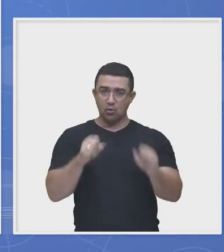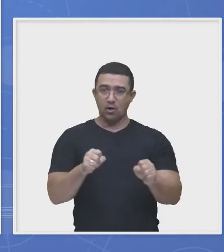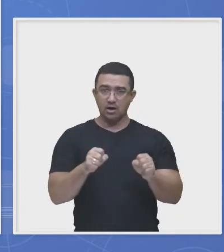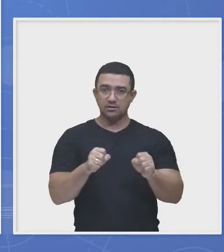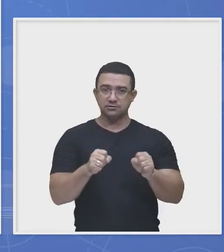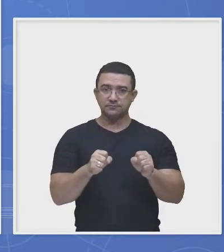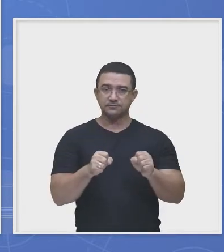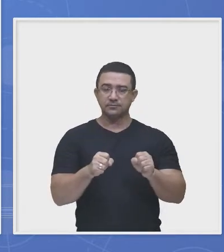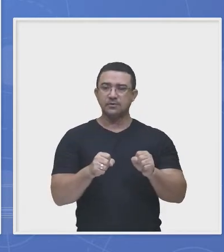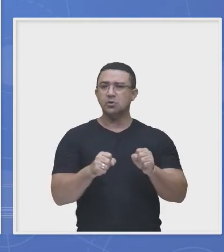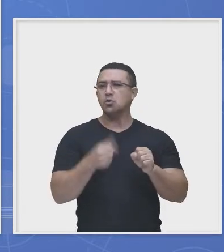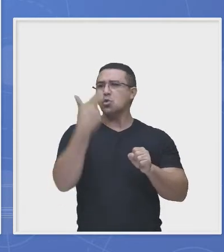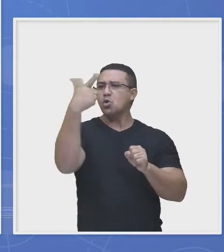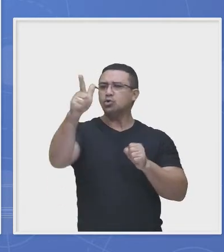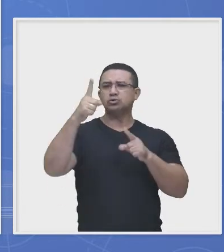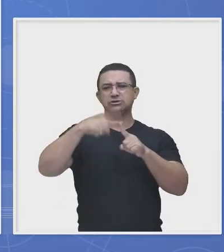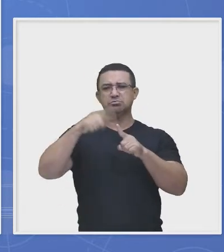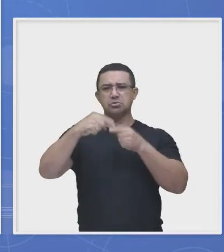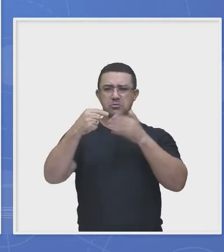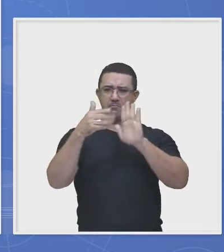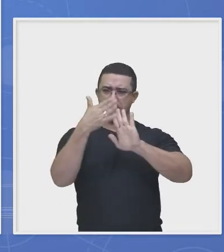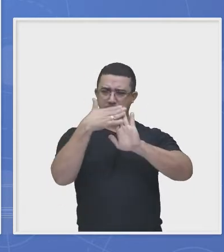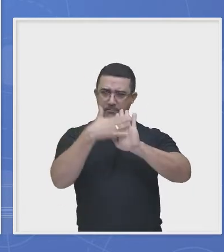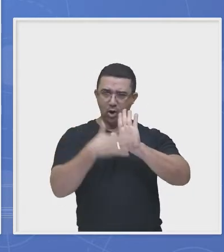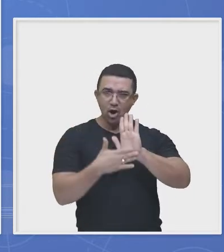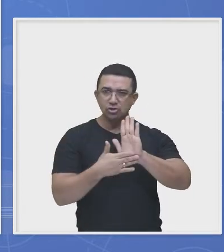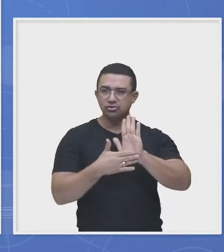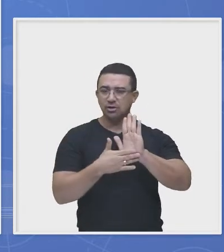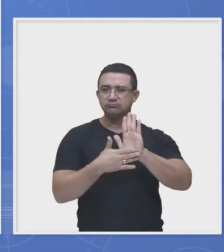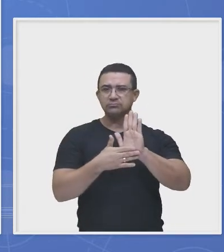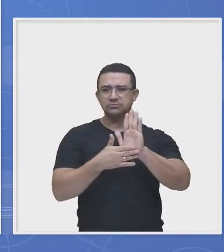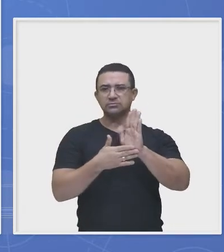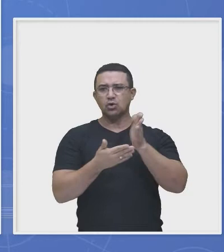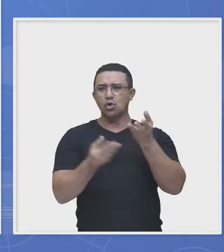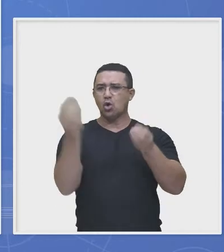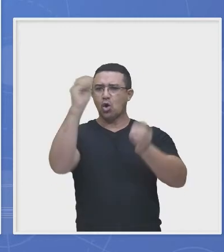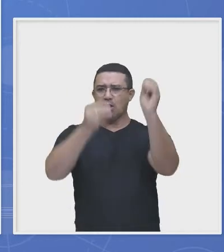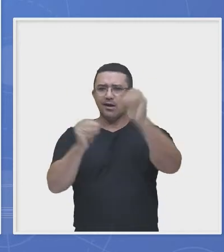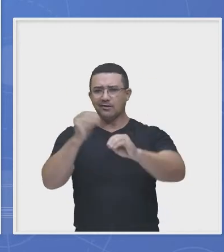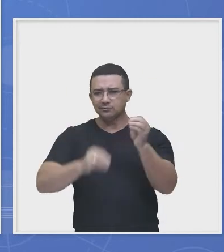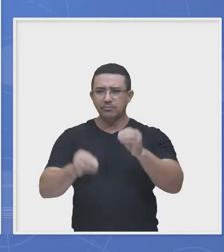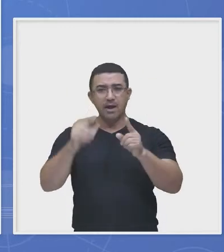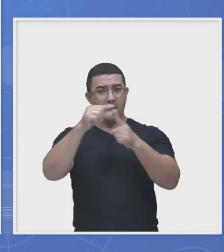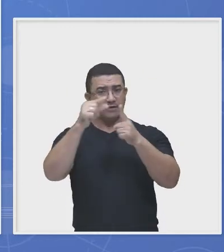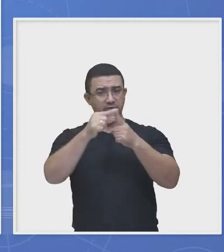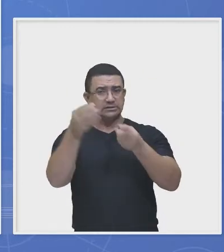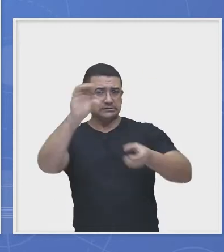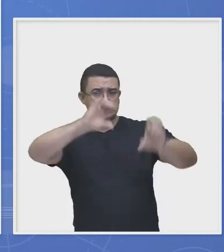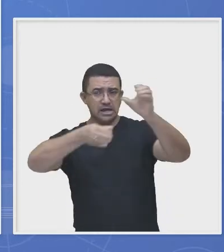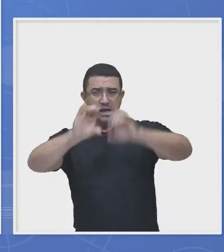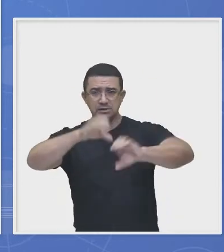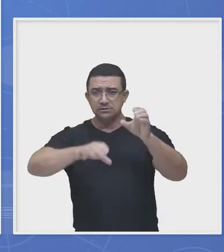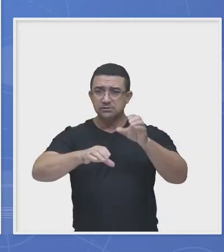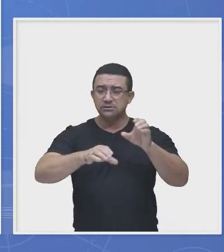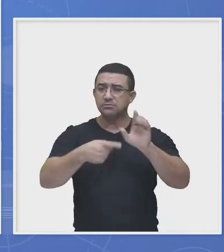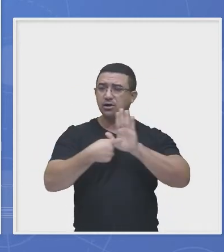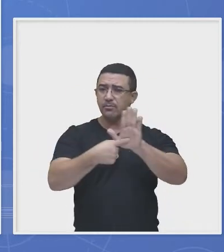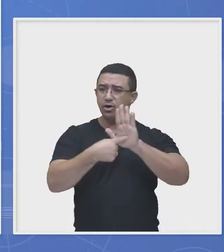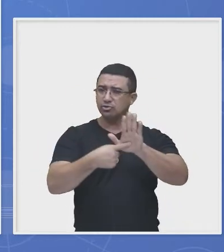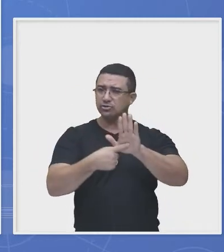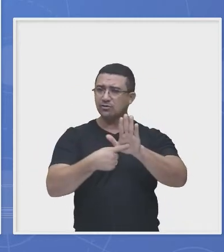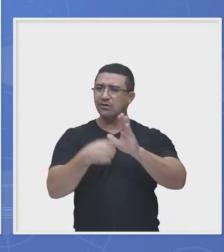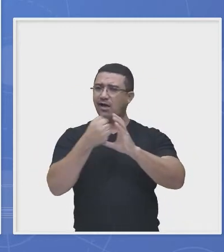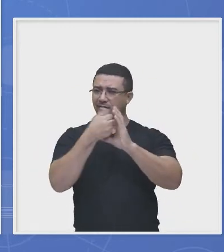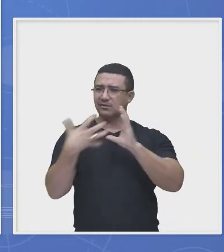outra proposta, emprego de termos científicos e antipoéticos numa poesia que guarda aspectos formais típicos